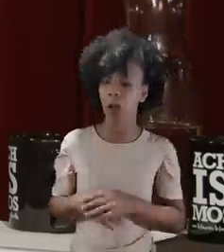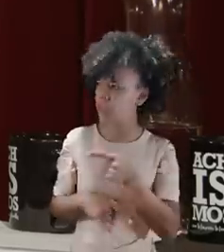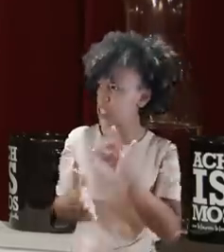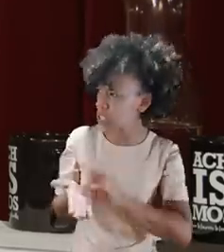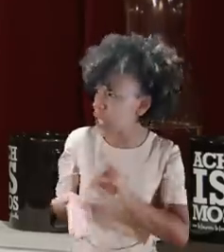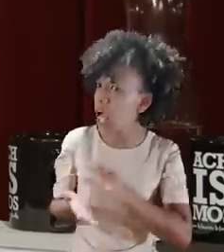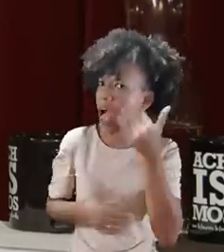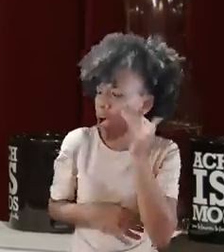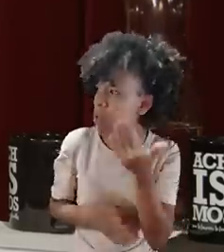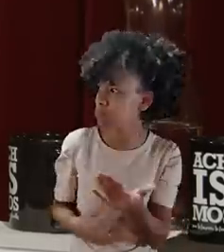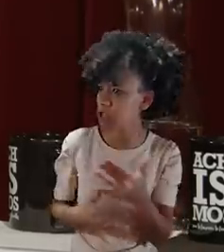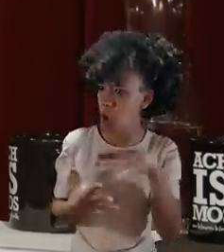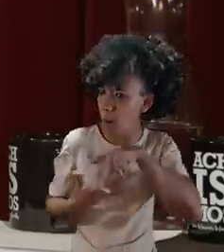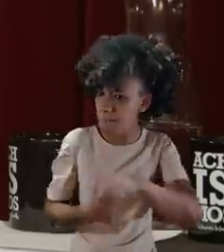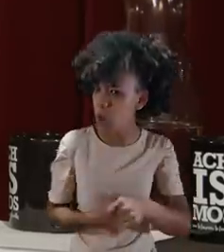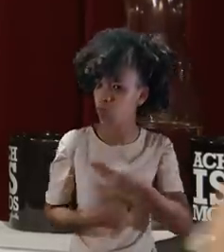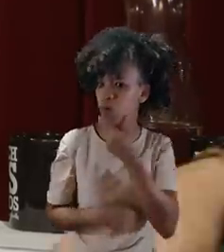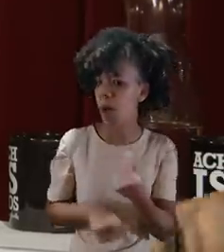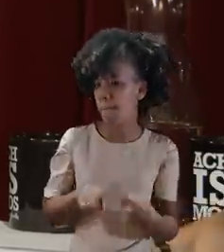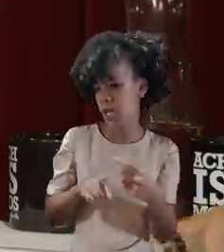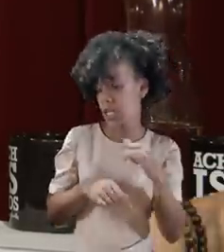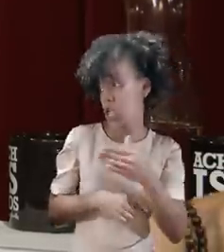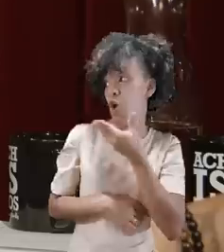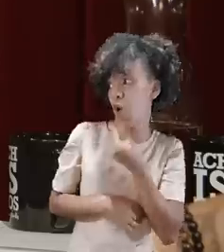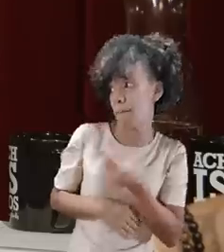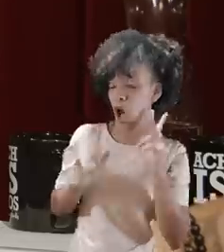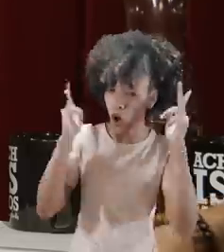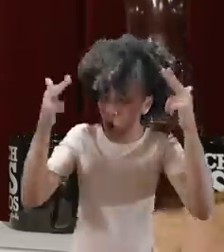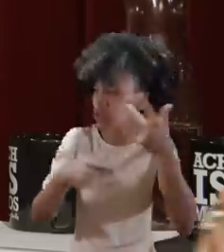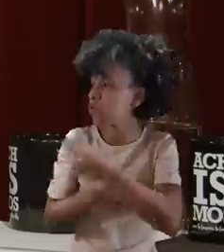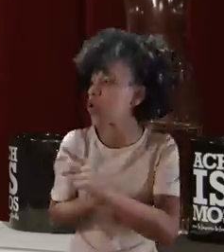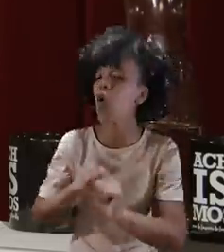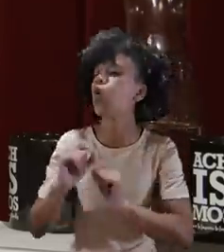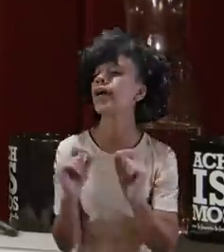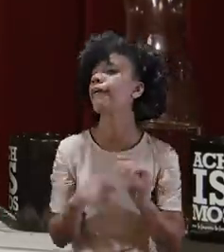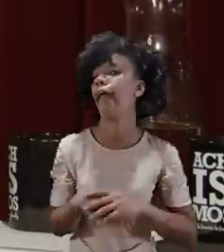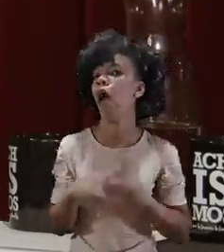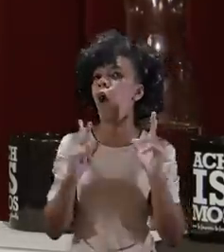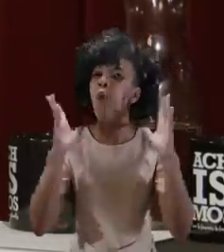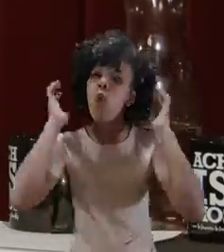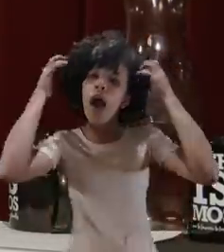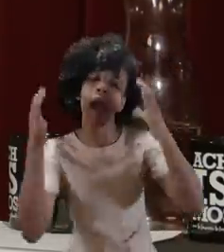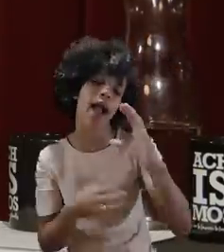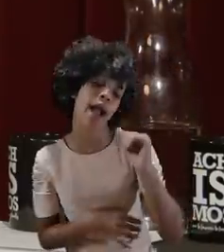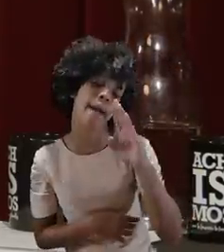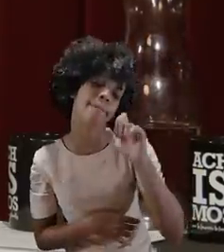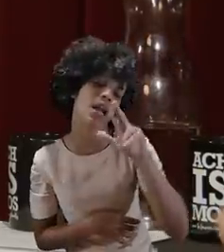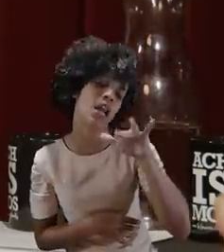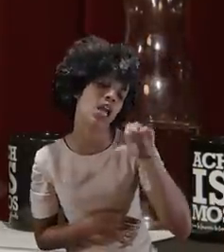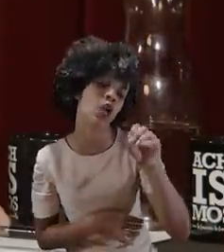é um cara que entende muito do universo masculino que se só homem corta com você você que é um corte aqui com o cabeleireiro